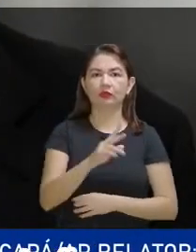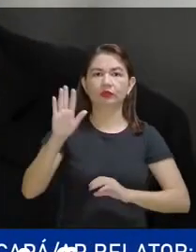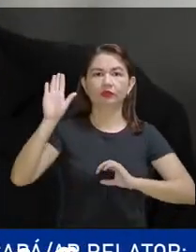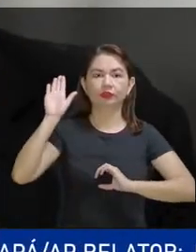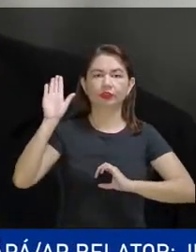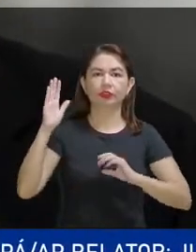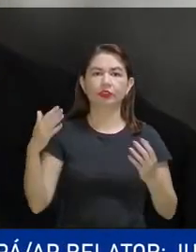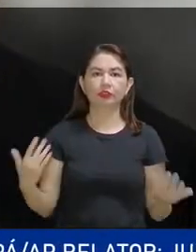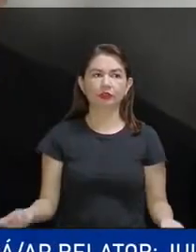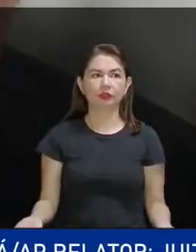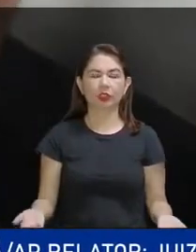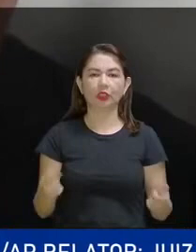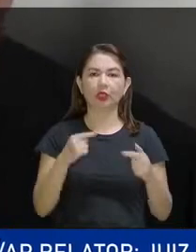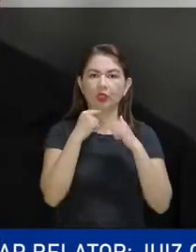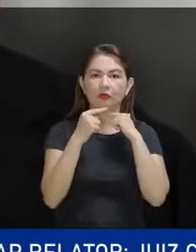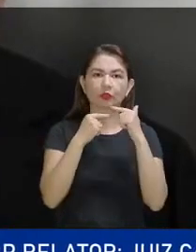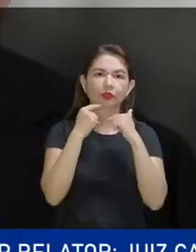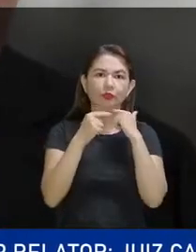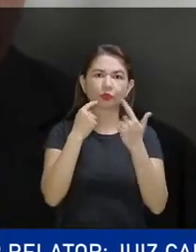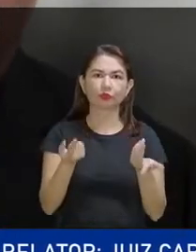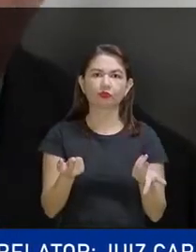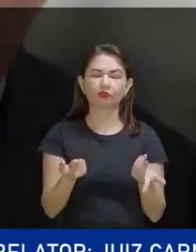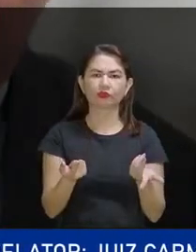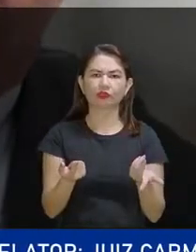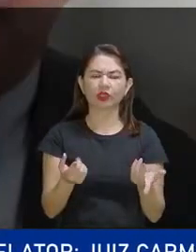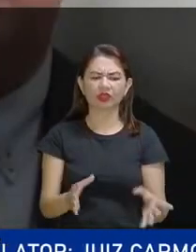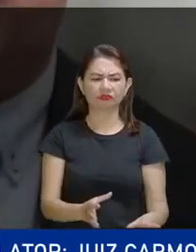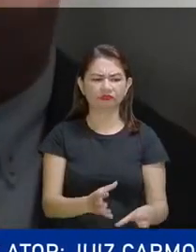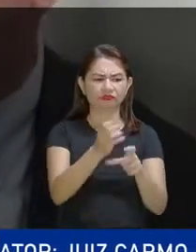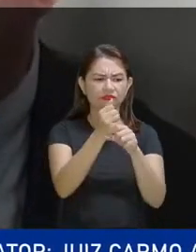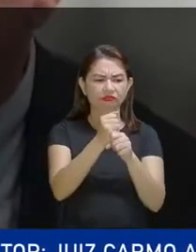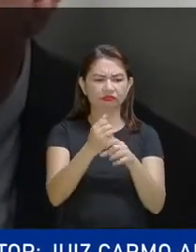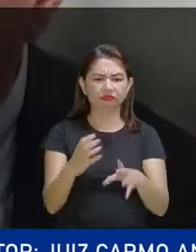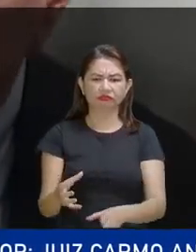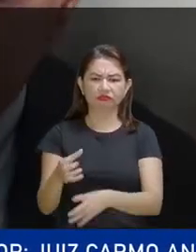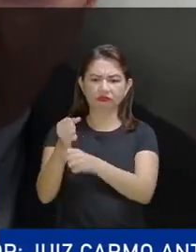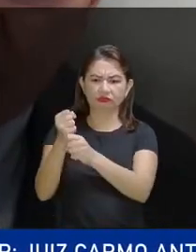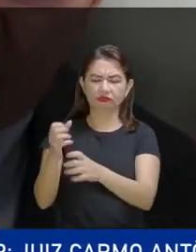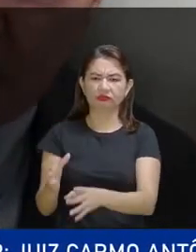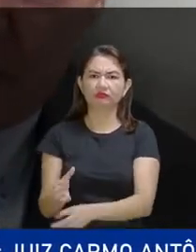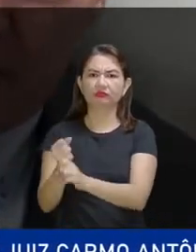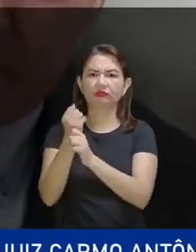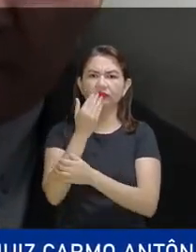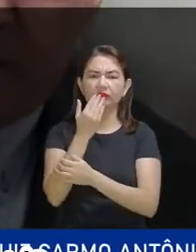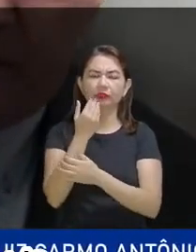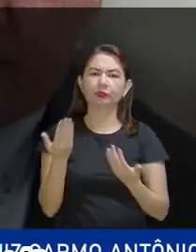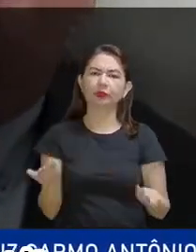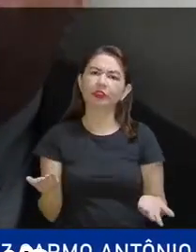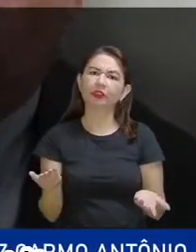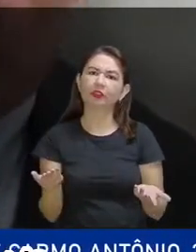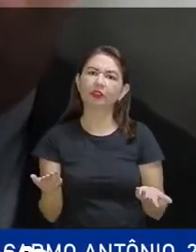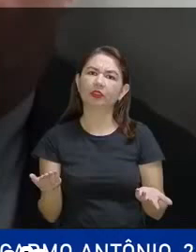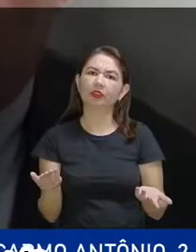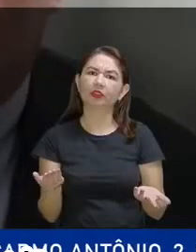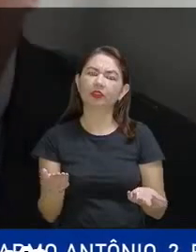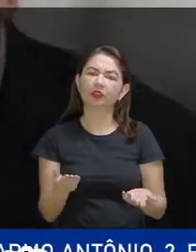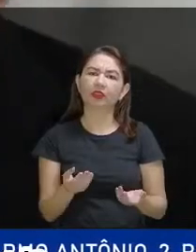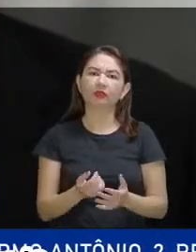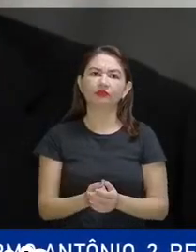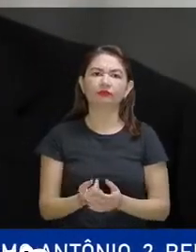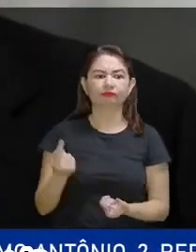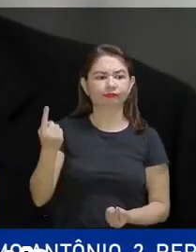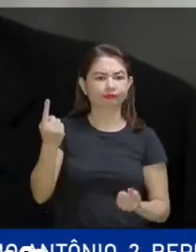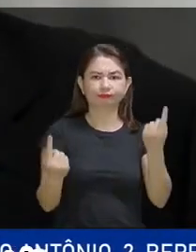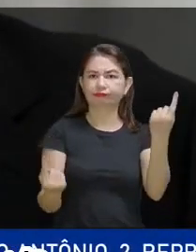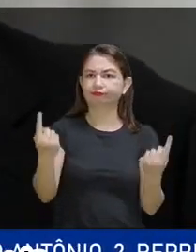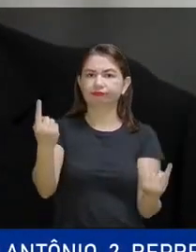em relação, tá, se realmente ele estava transportando cestas eleitorais, se essas cestas básicas, aliás, se essas cestas seriam, tá, de um candidato